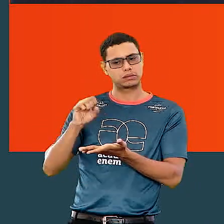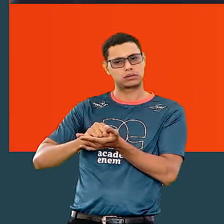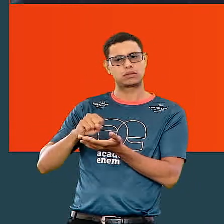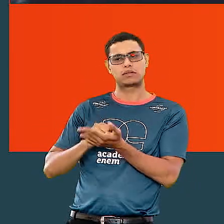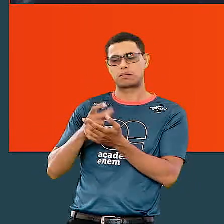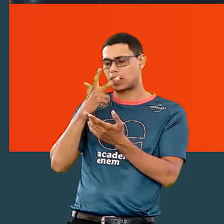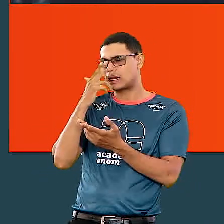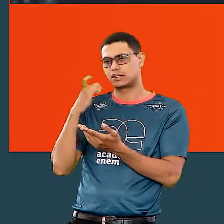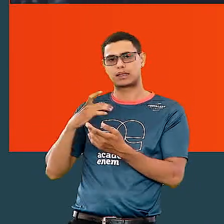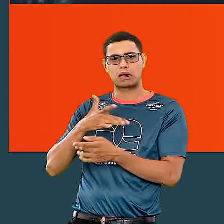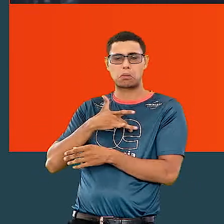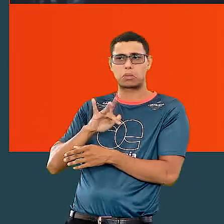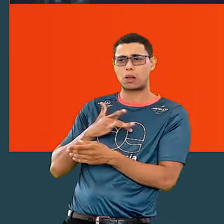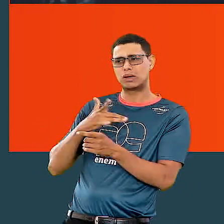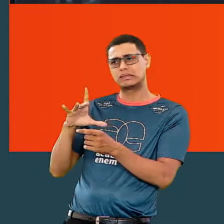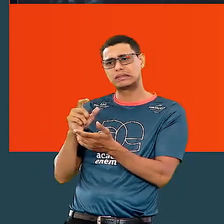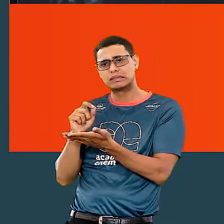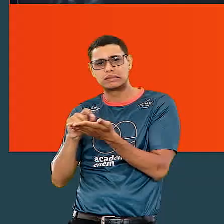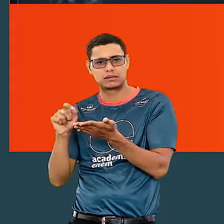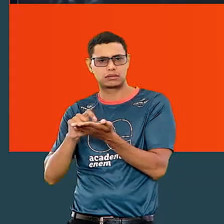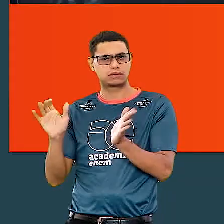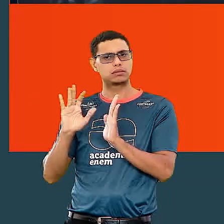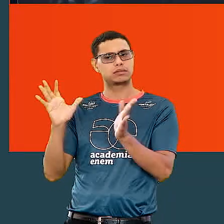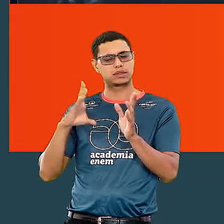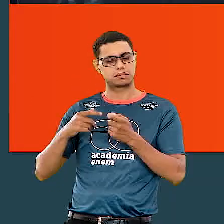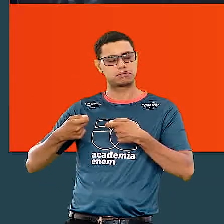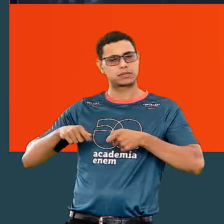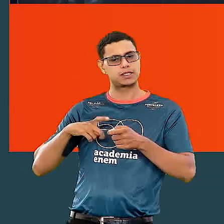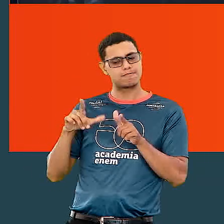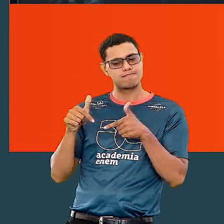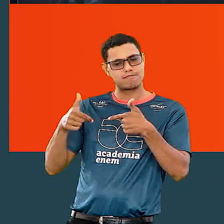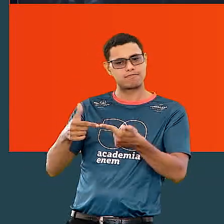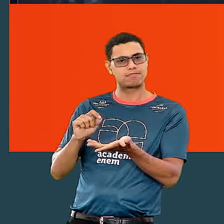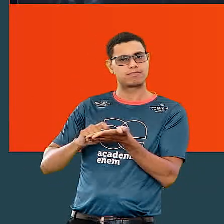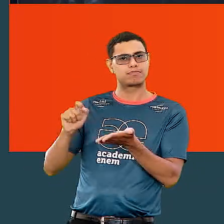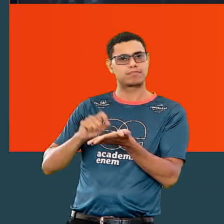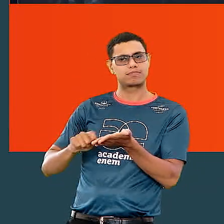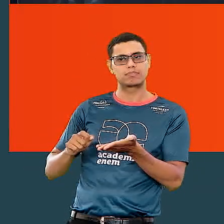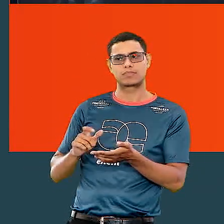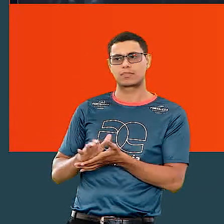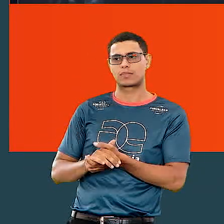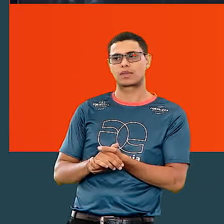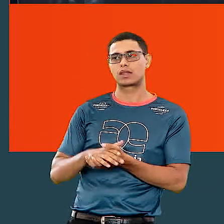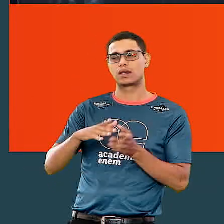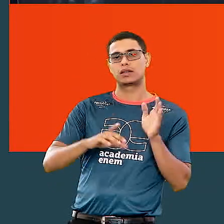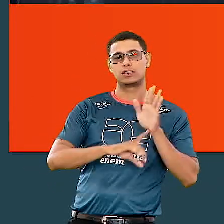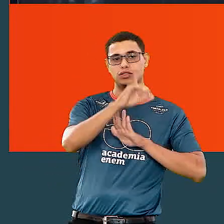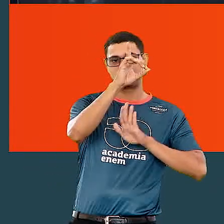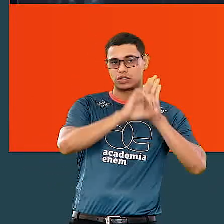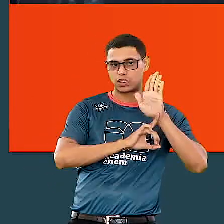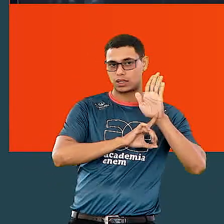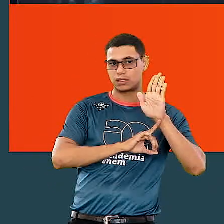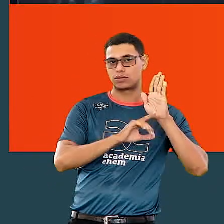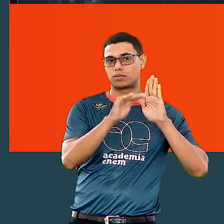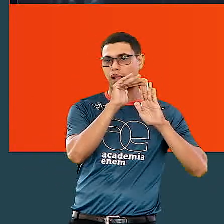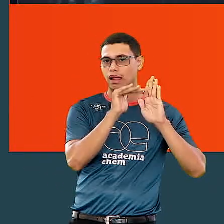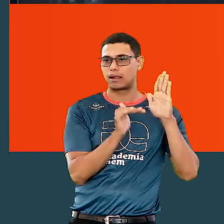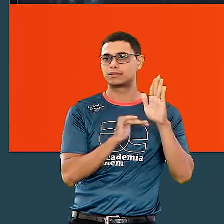Gasta essa tua tinta da caneta, vai. Puxa a seta aí de cidadania e bota assim, ó. Direitos e